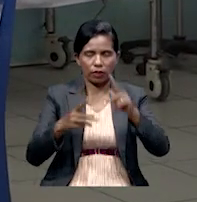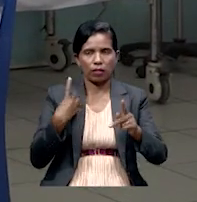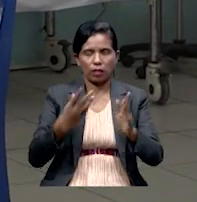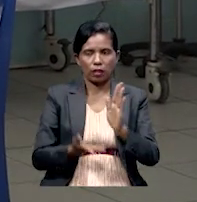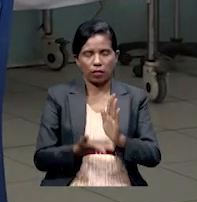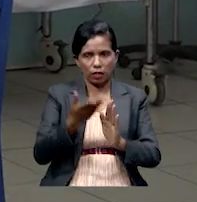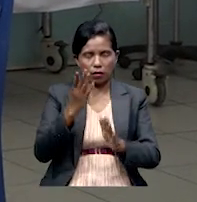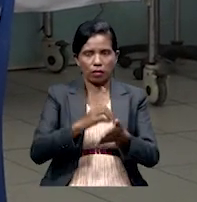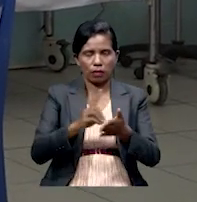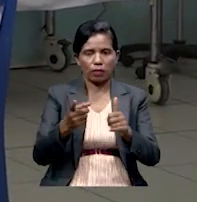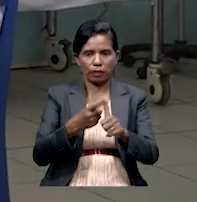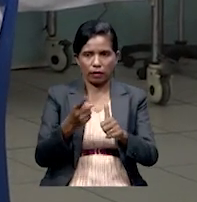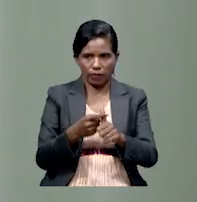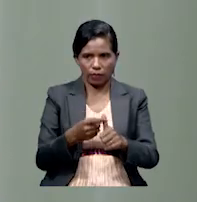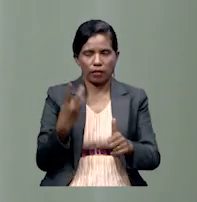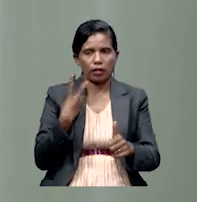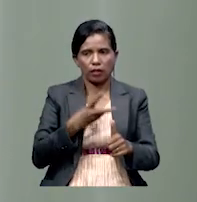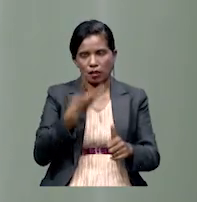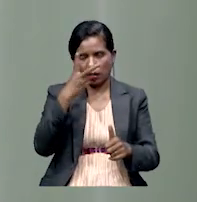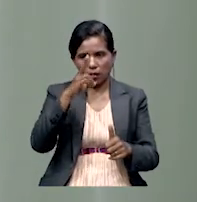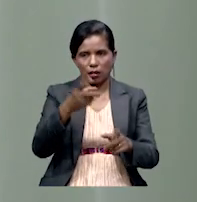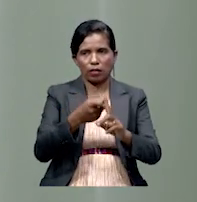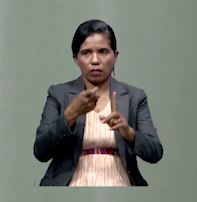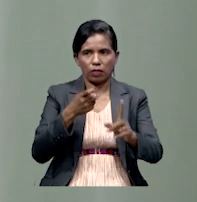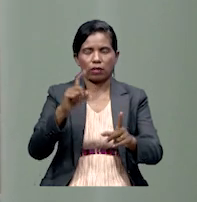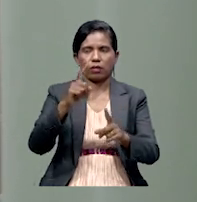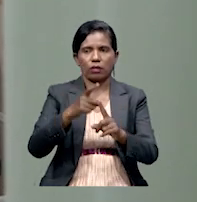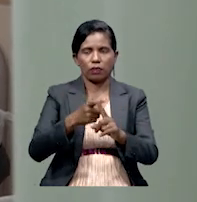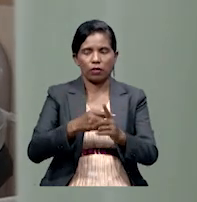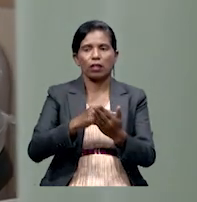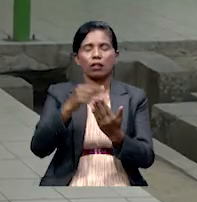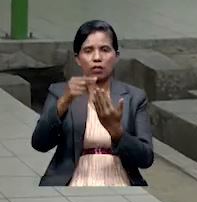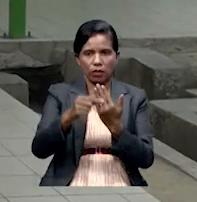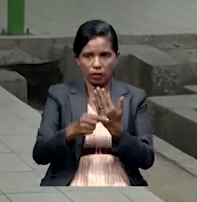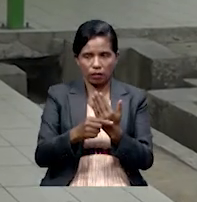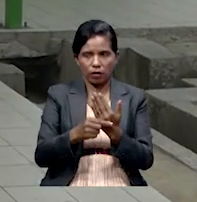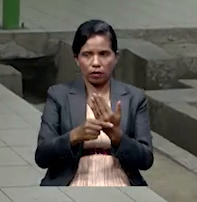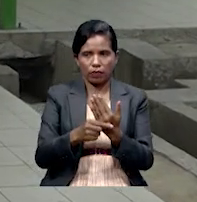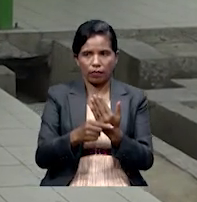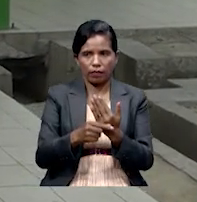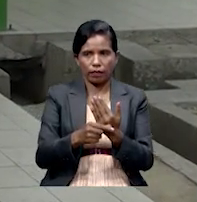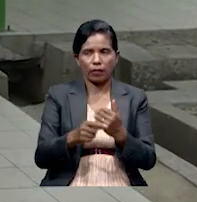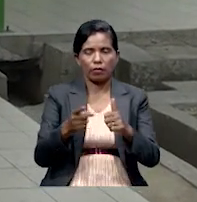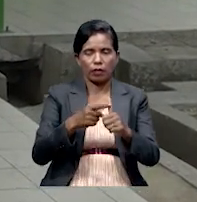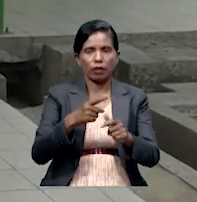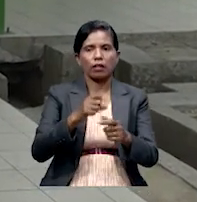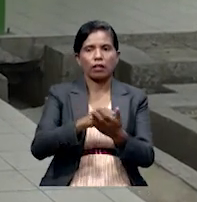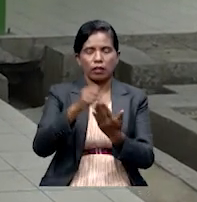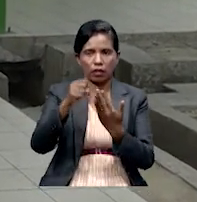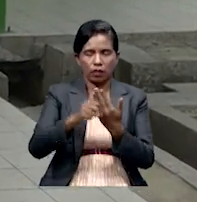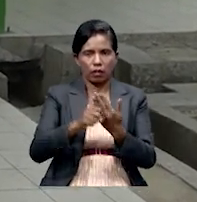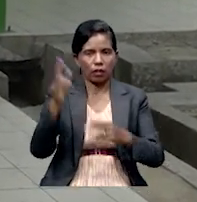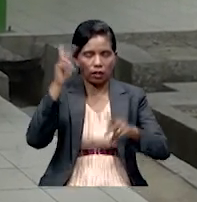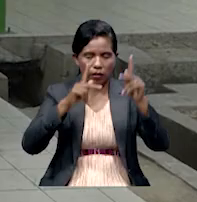lá, semana primeiro. E tarare, se pertencem fulan agosto, até início de setembro. Casos